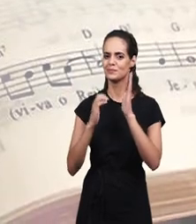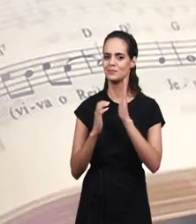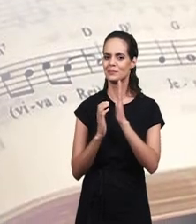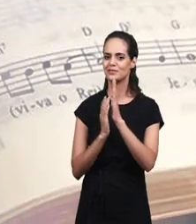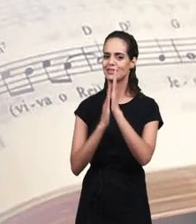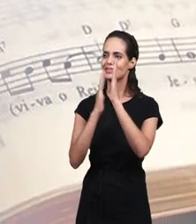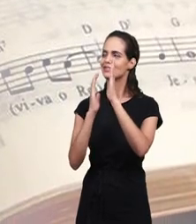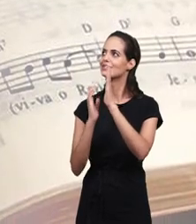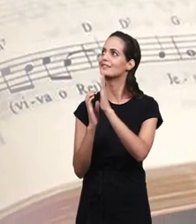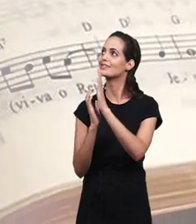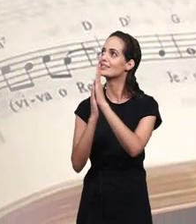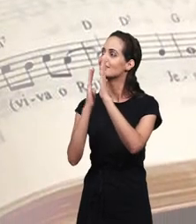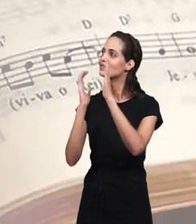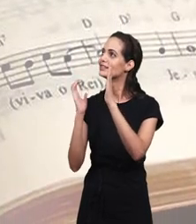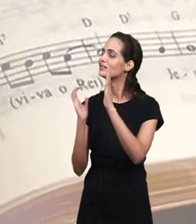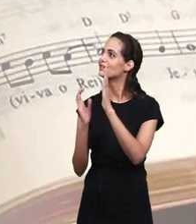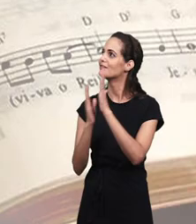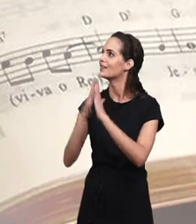anjos